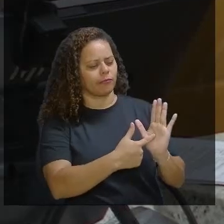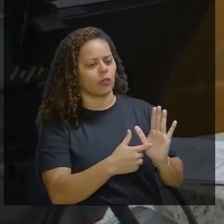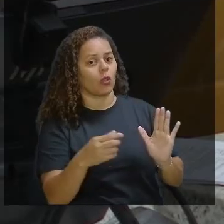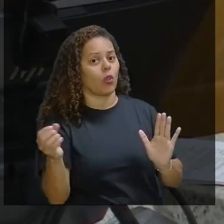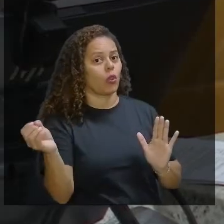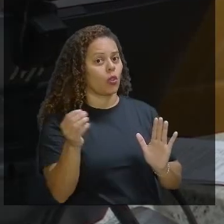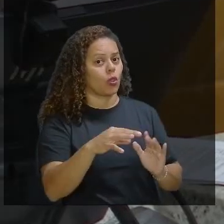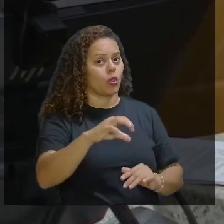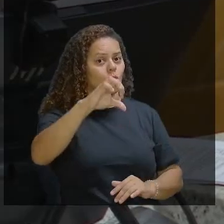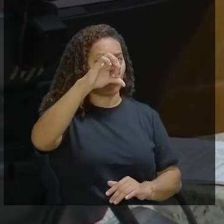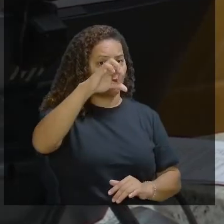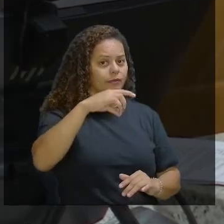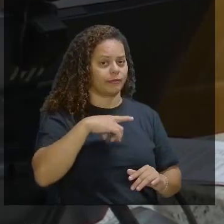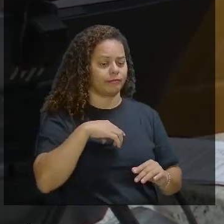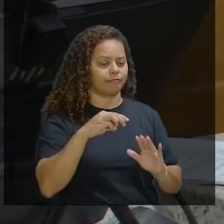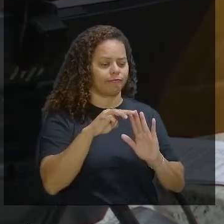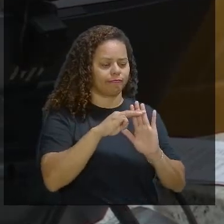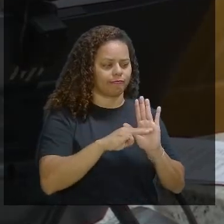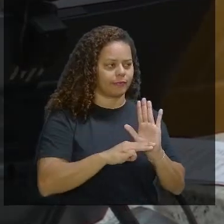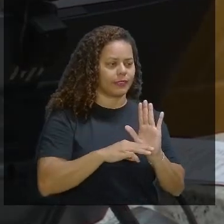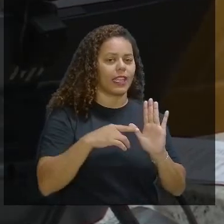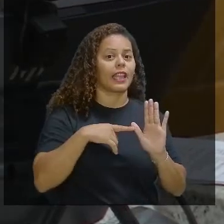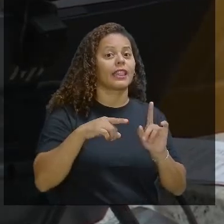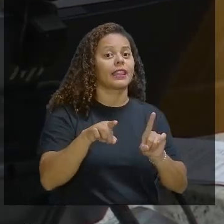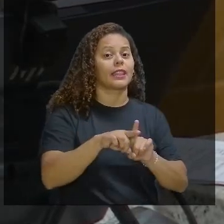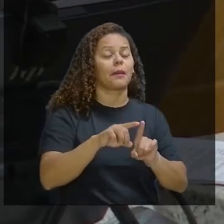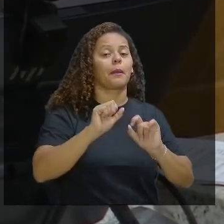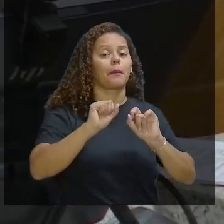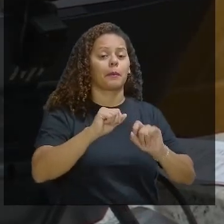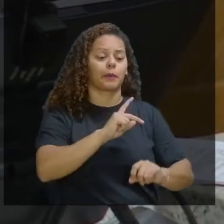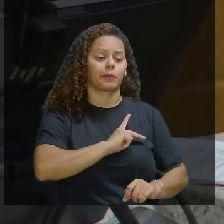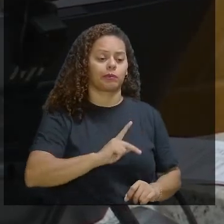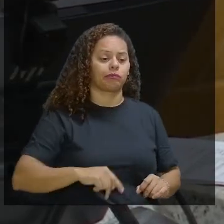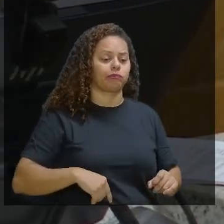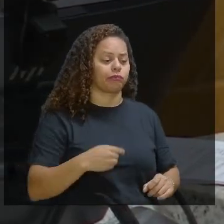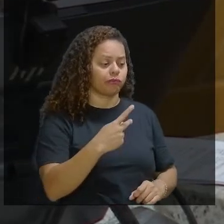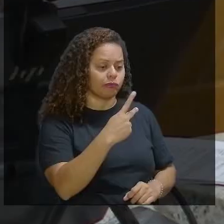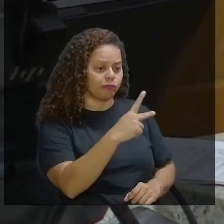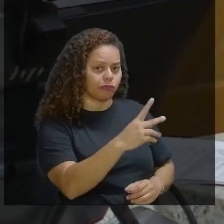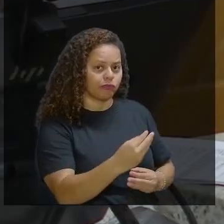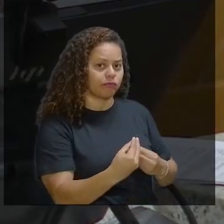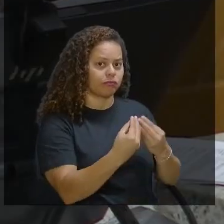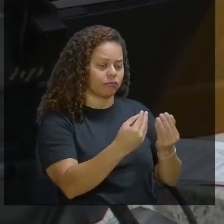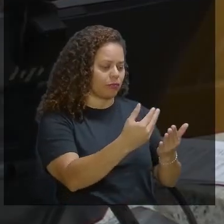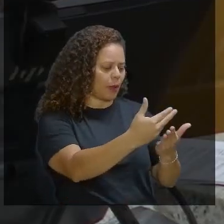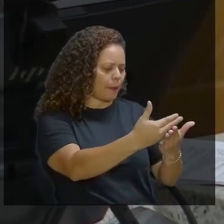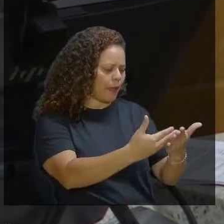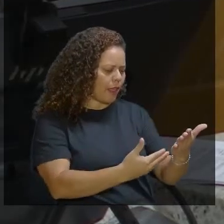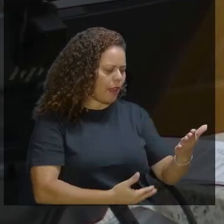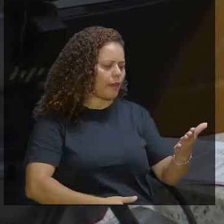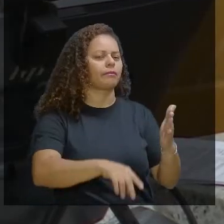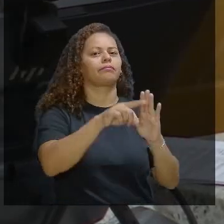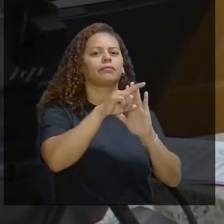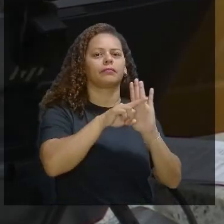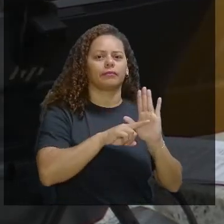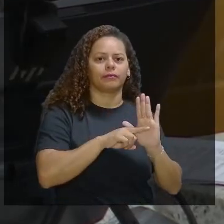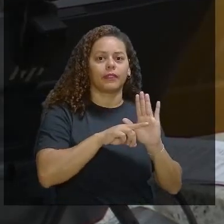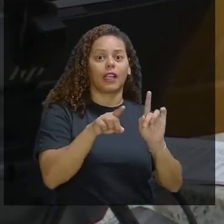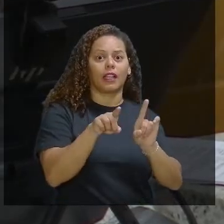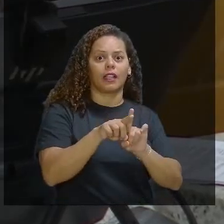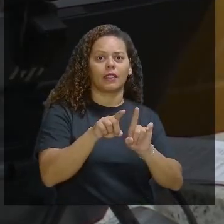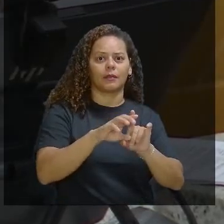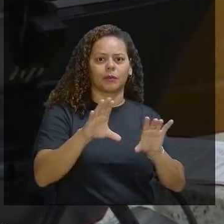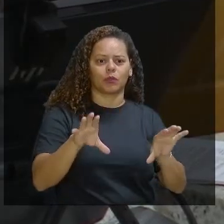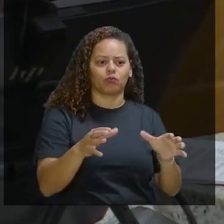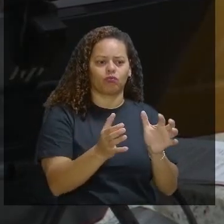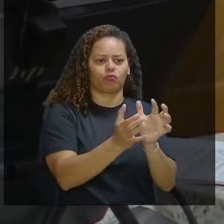nova minuta de resolução, sendo essa submetida à presidência para análise e prosseguimento. Considerando a existência de um grupo de